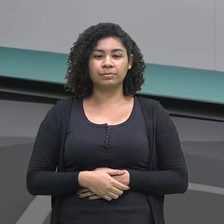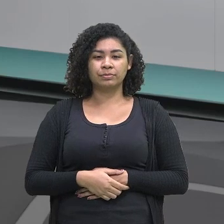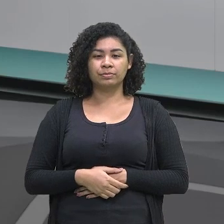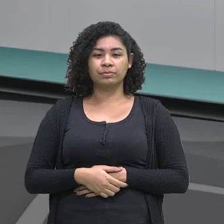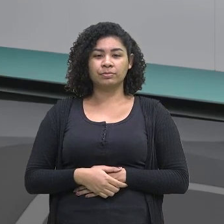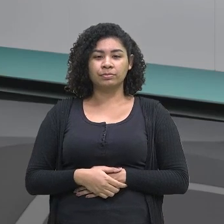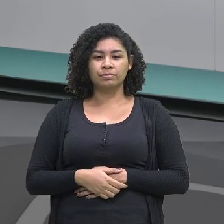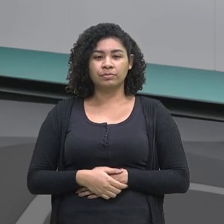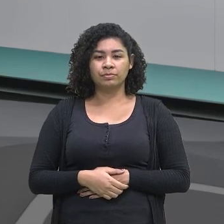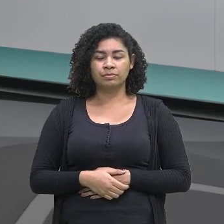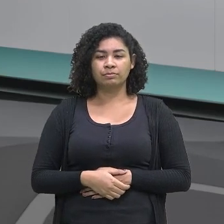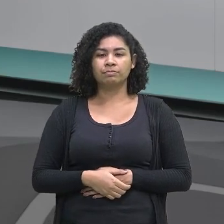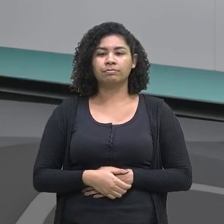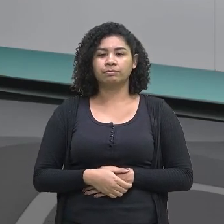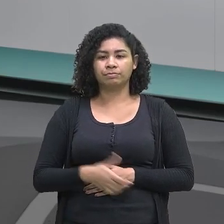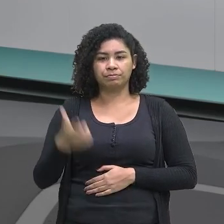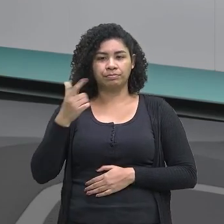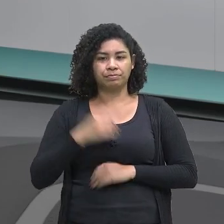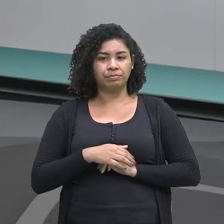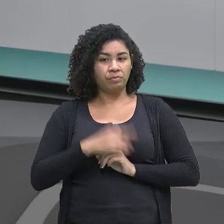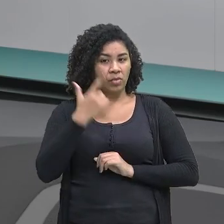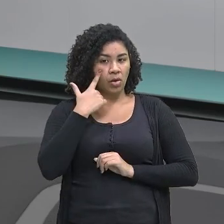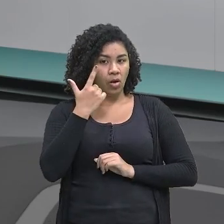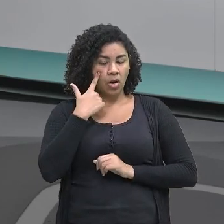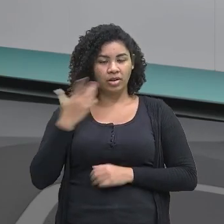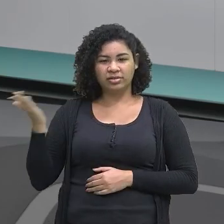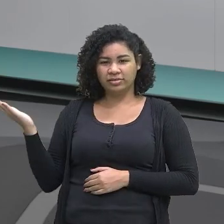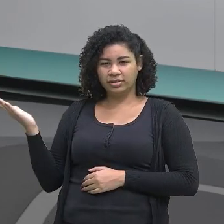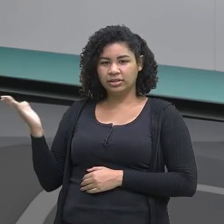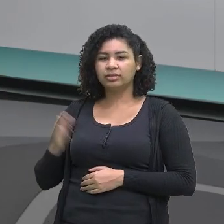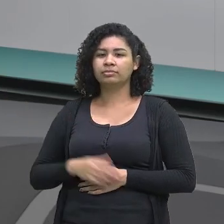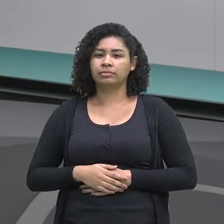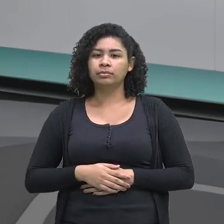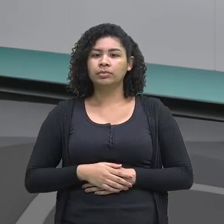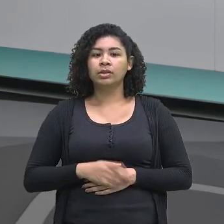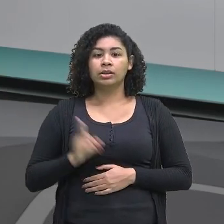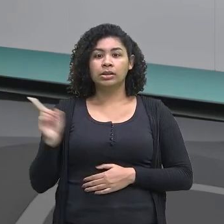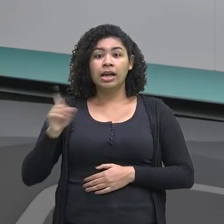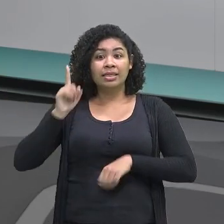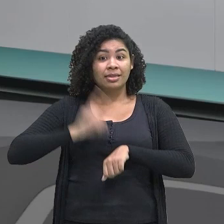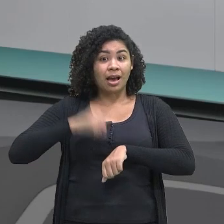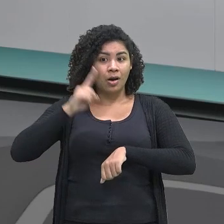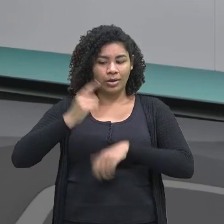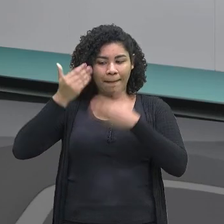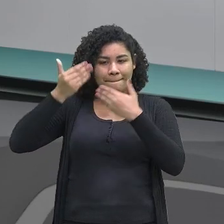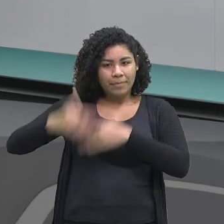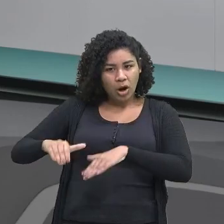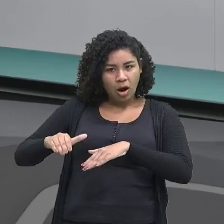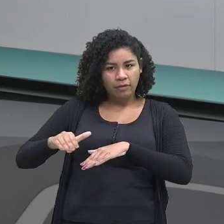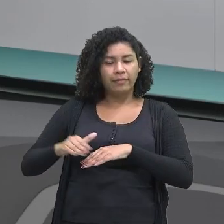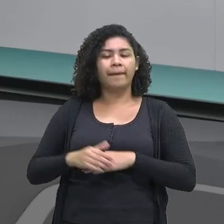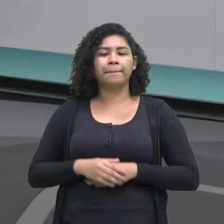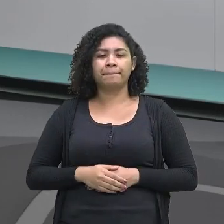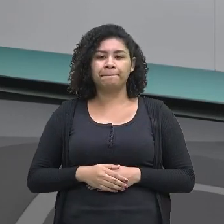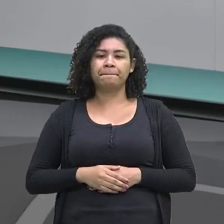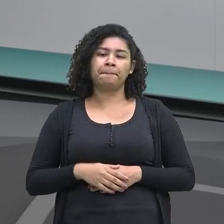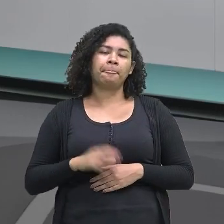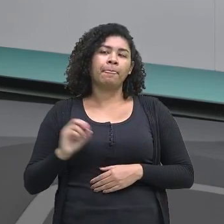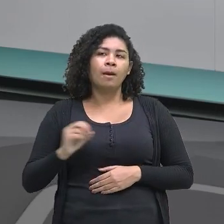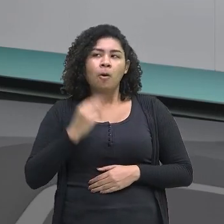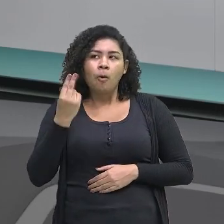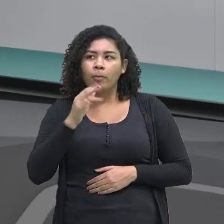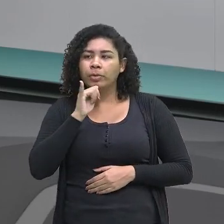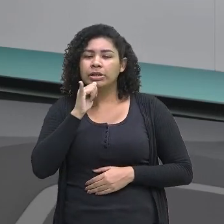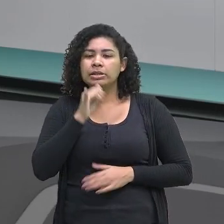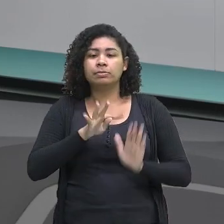Menos leitura e mais pesquisa. Isso não é para todos os momentos, tá? É na hora da prova. Ou na hora de um